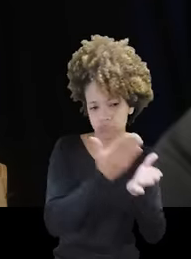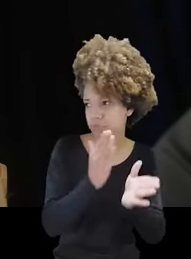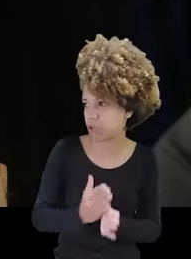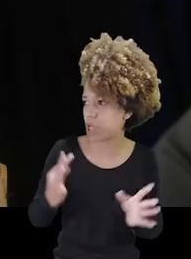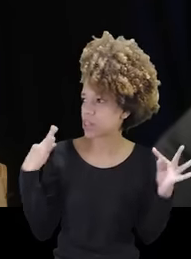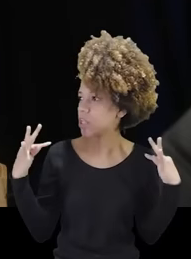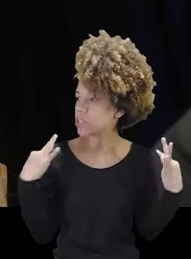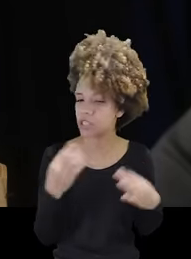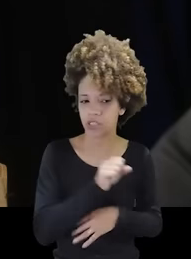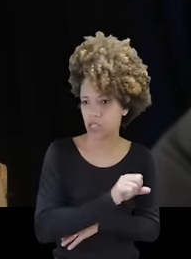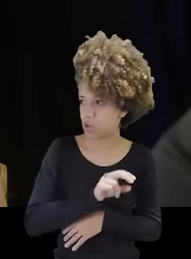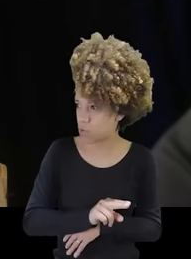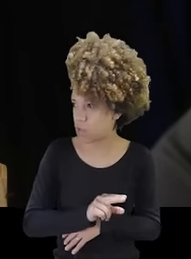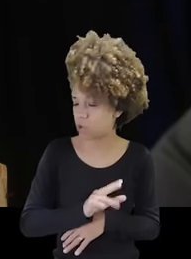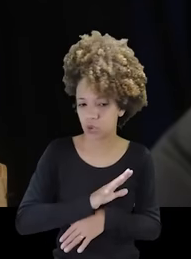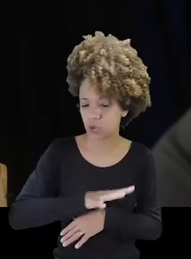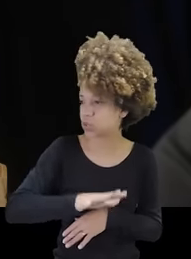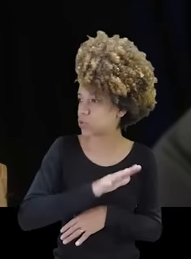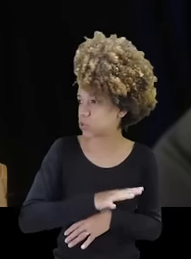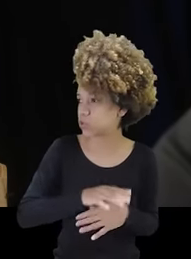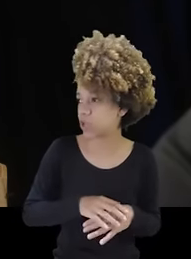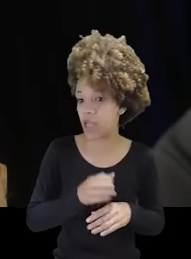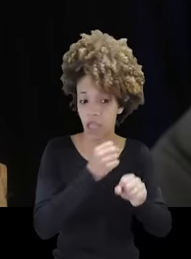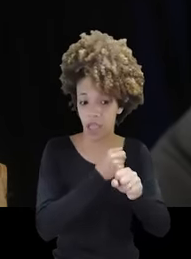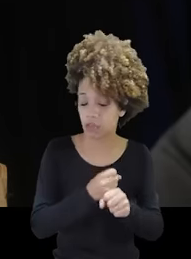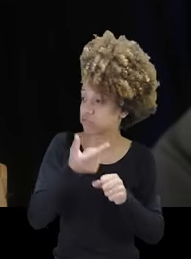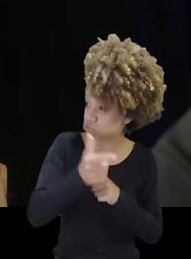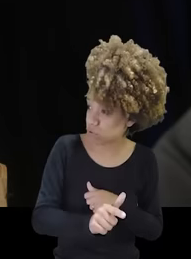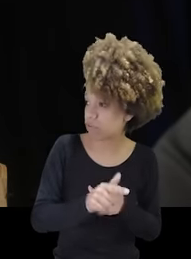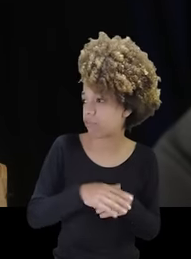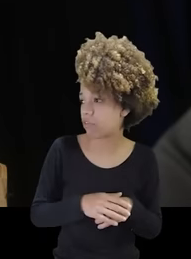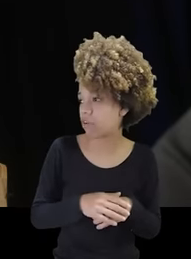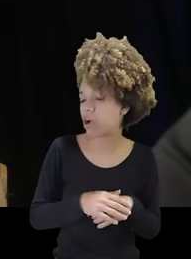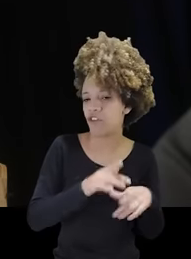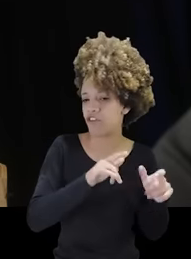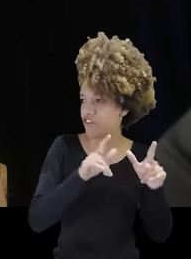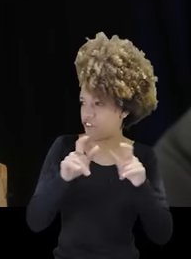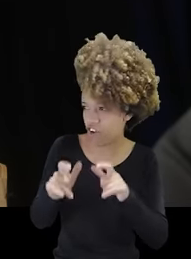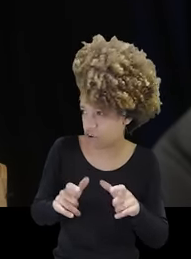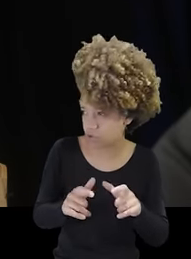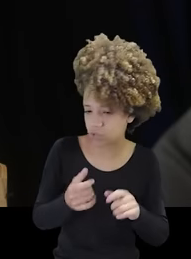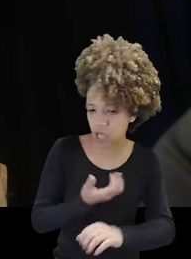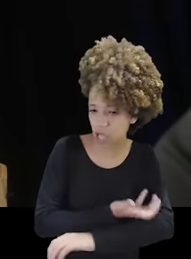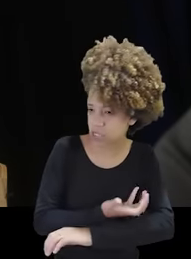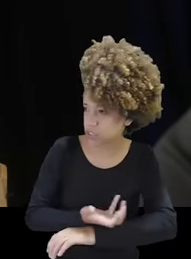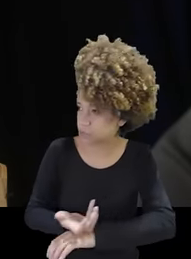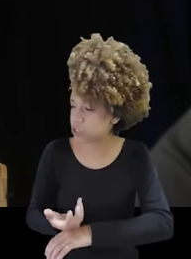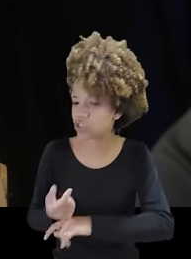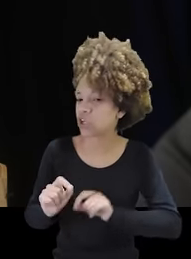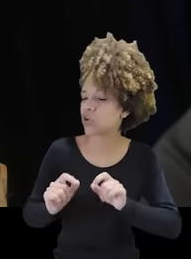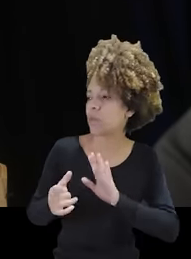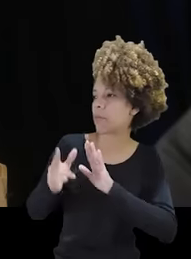de turismo hoje em C1 na Coreia na Coreia em tudo é tudo reconstruído vendo fotos vendo as plantas e